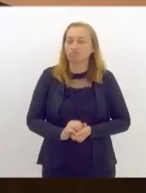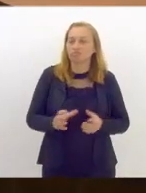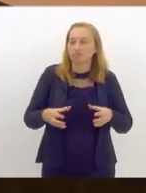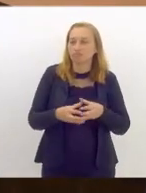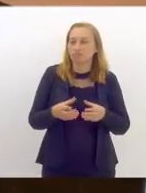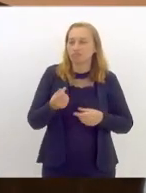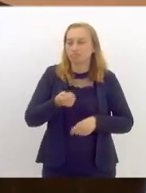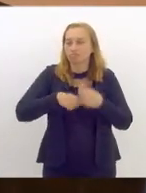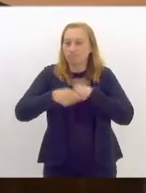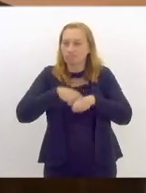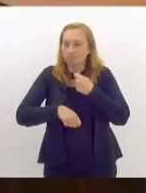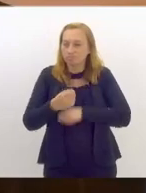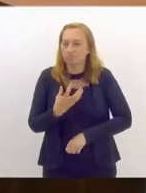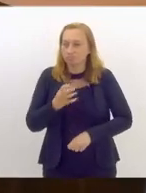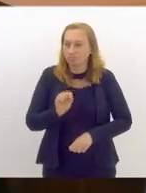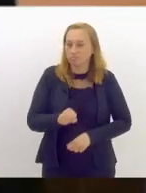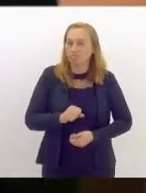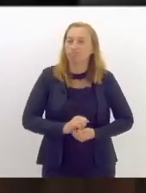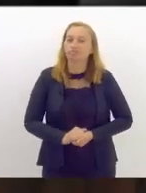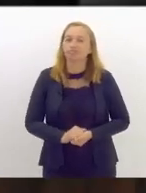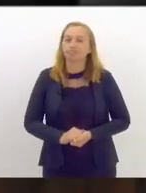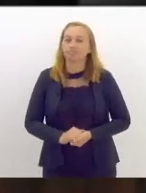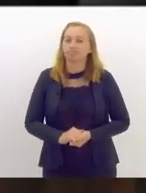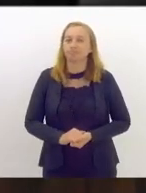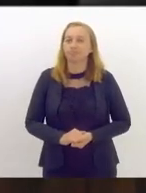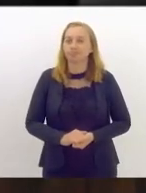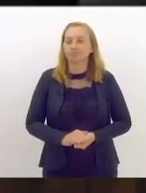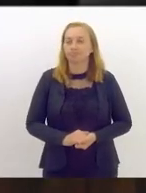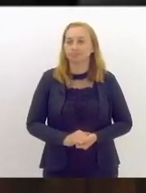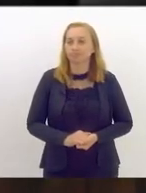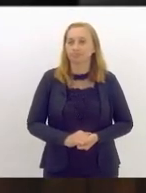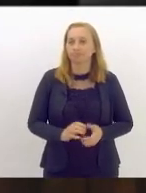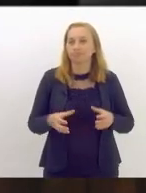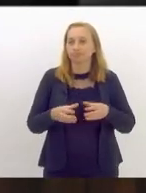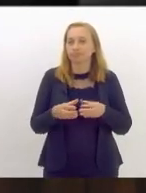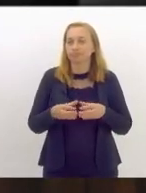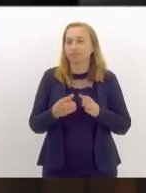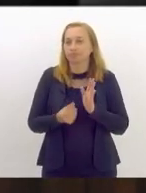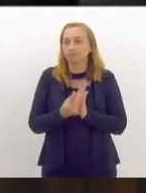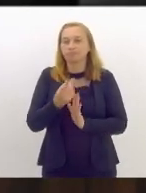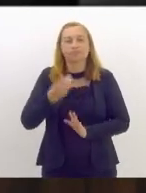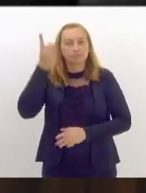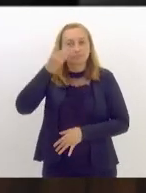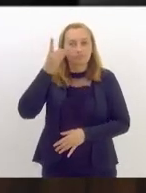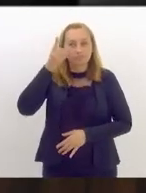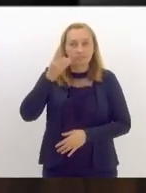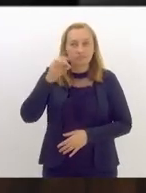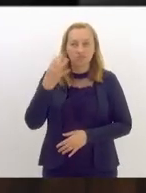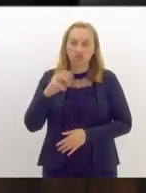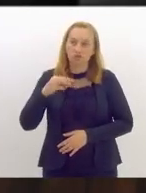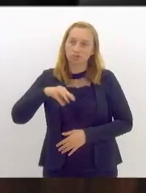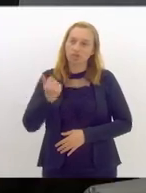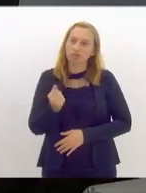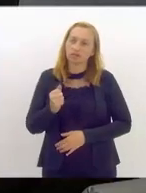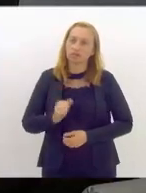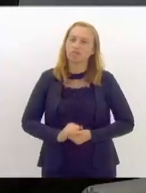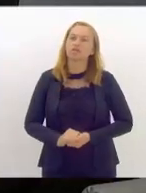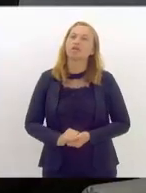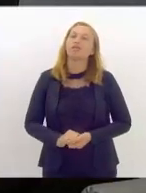comissão de Economia é favorável pela comissão de orçamento Deputado Chico Machado